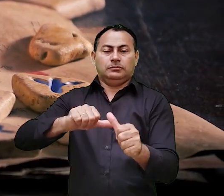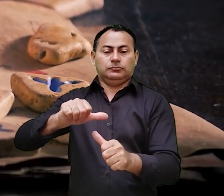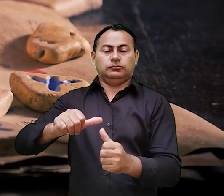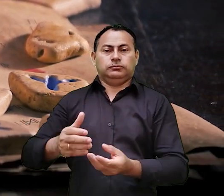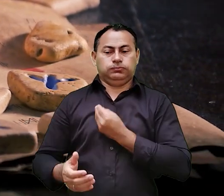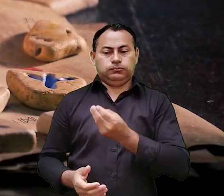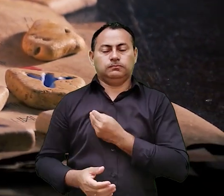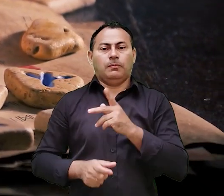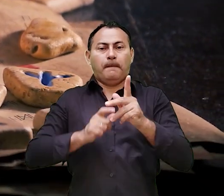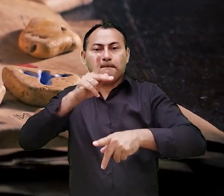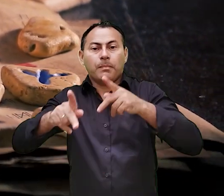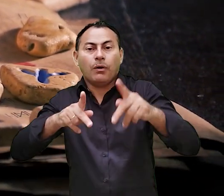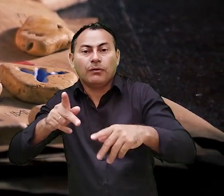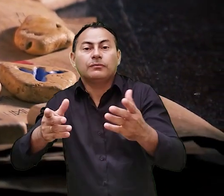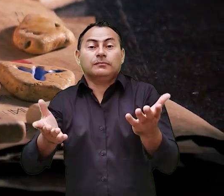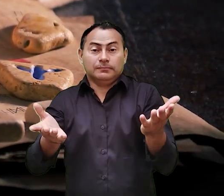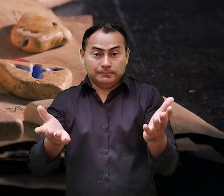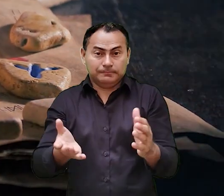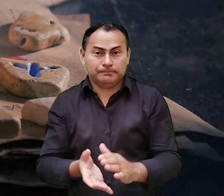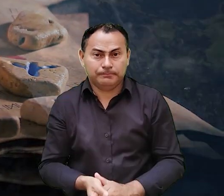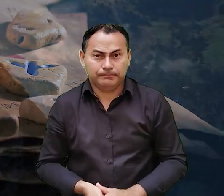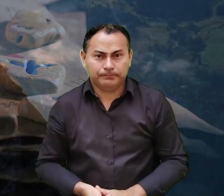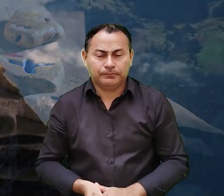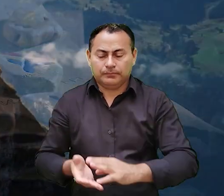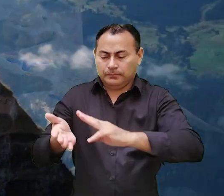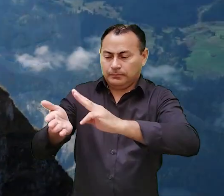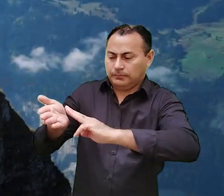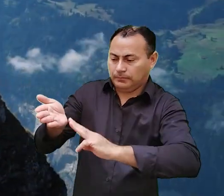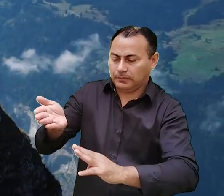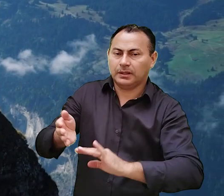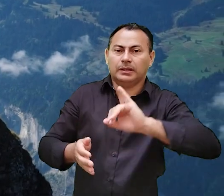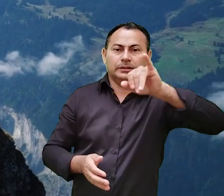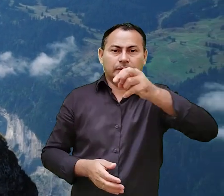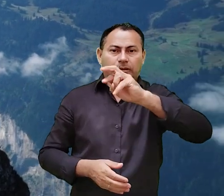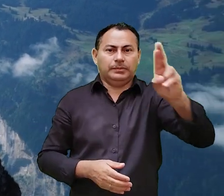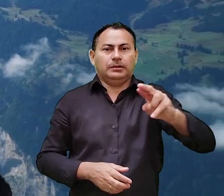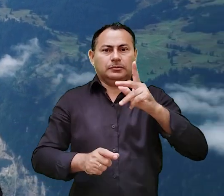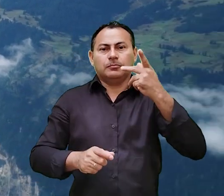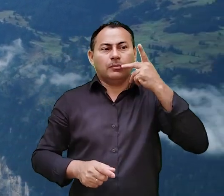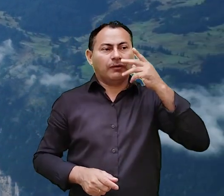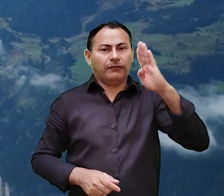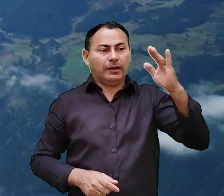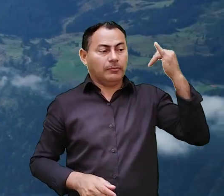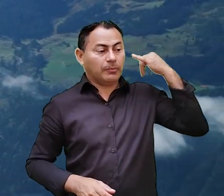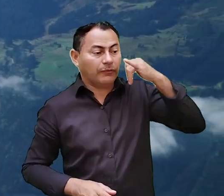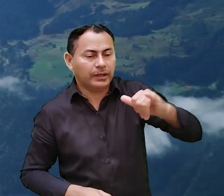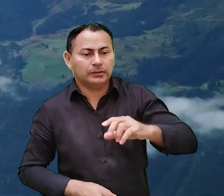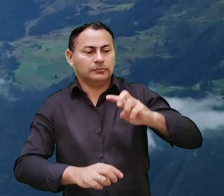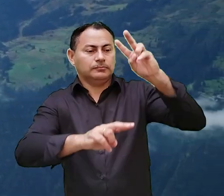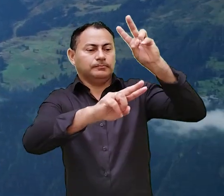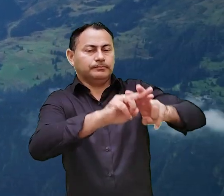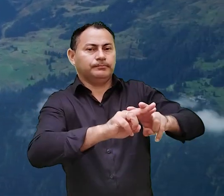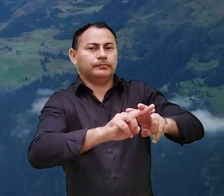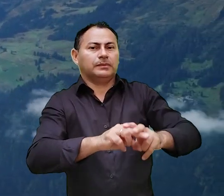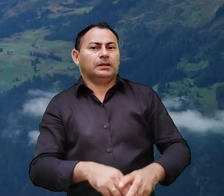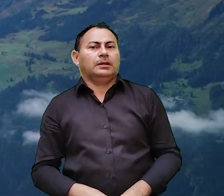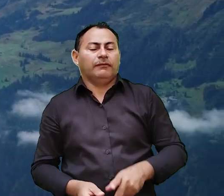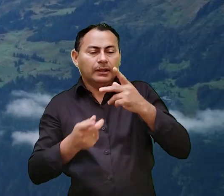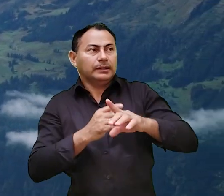tremendo reavivamento entre o povo. A mensagem de Jeremias e dos profetas do cativeiro